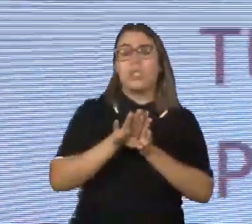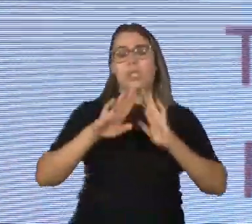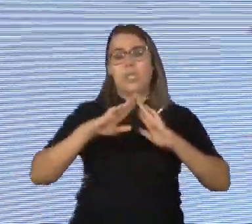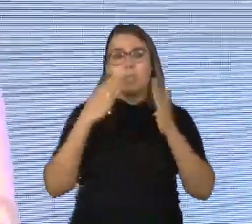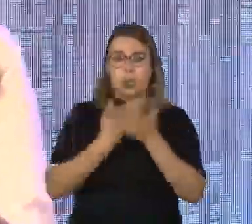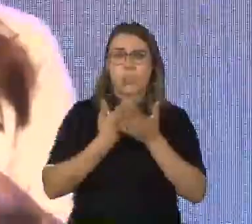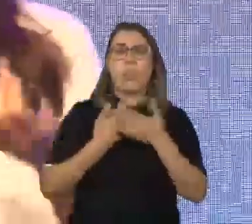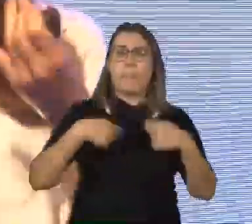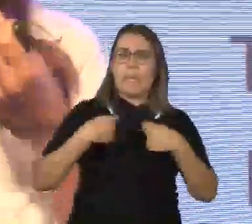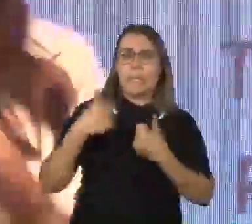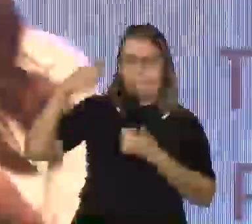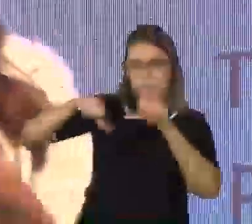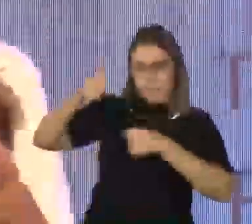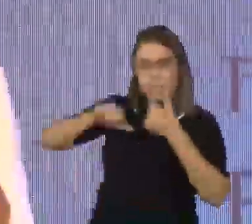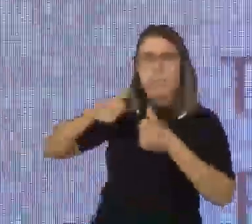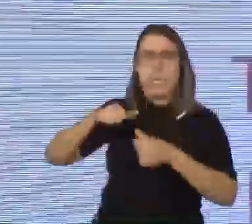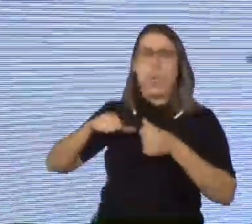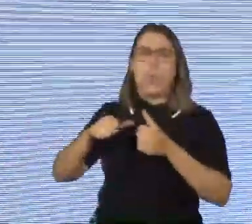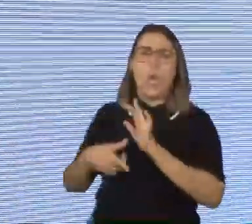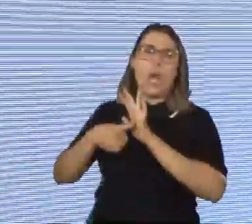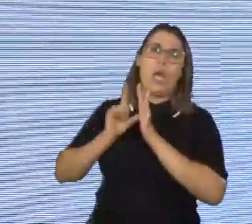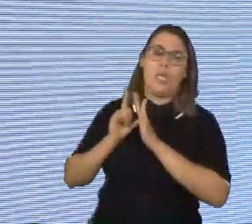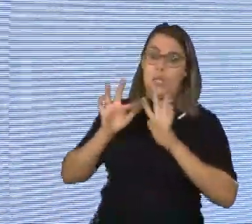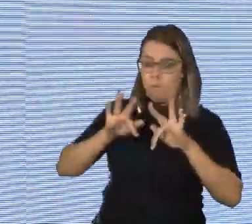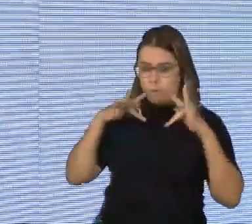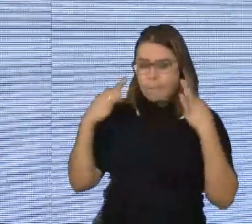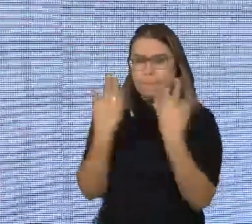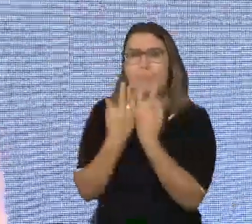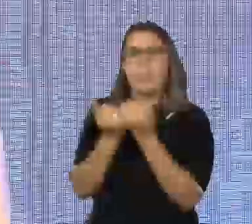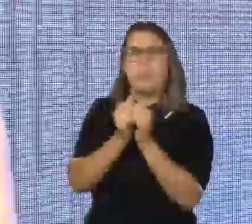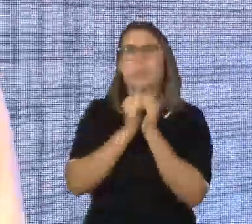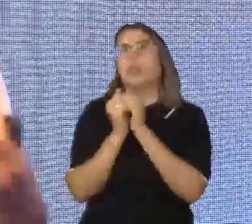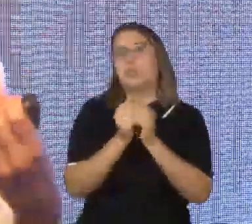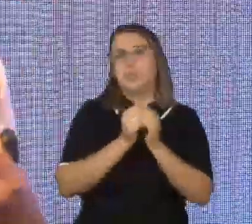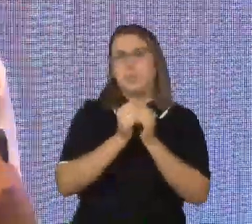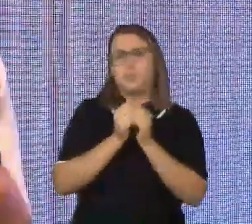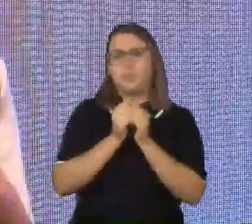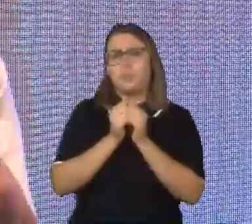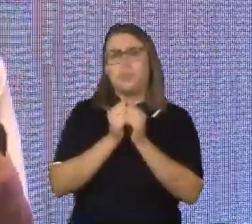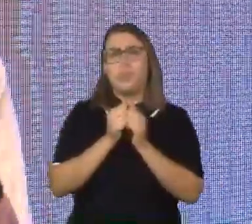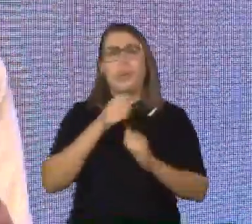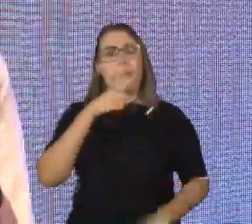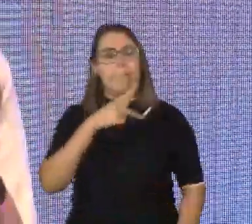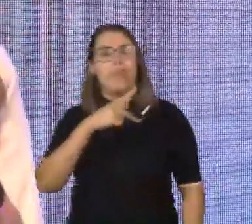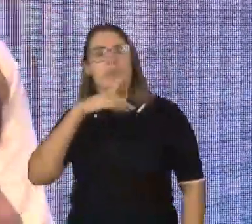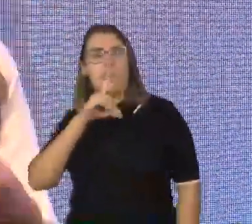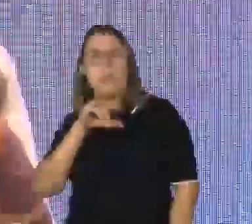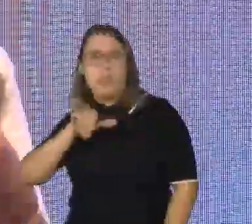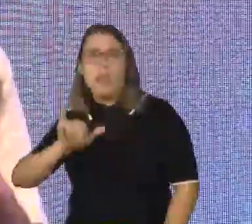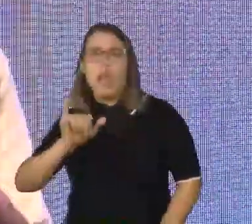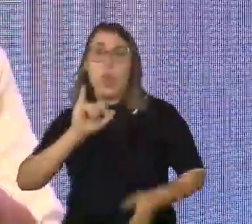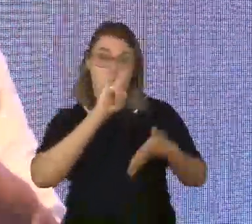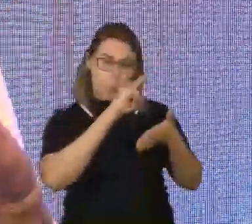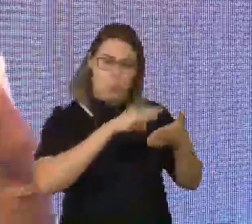uma anamnese, a família precisa participar dessa construção desse documento. Esse PDI é um documento, e